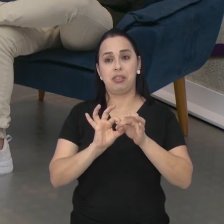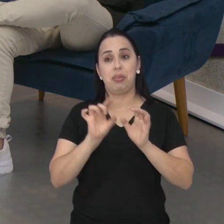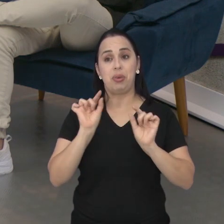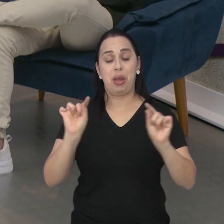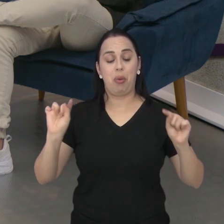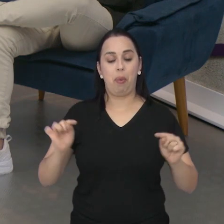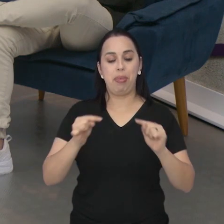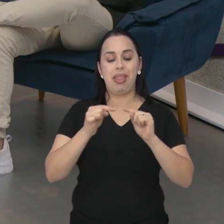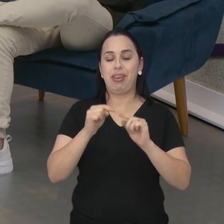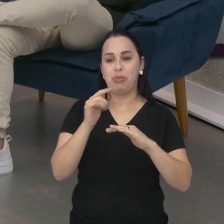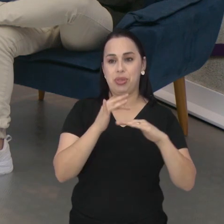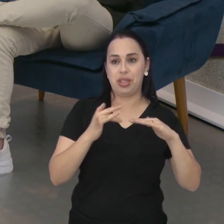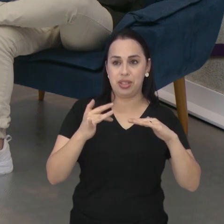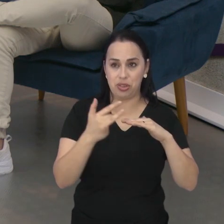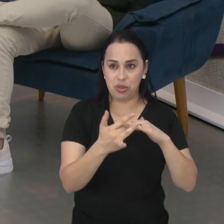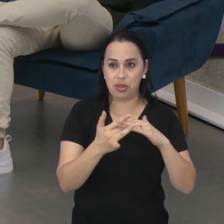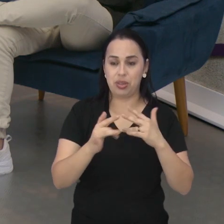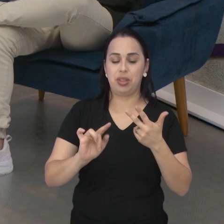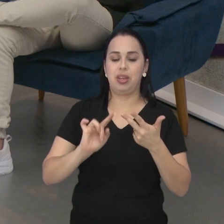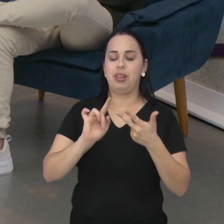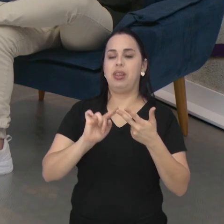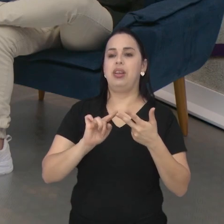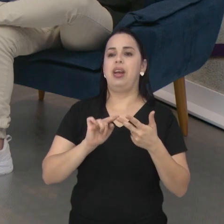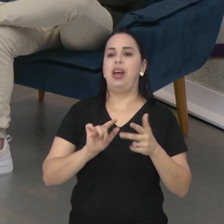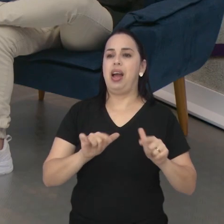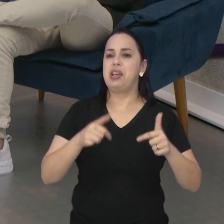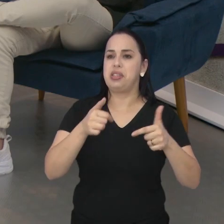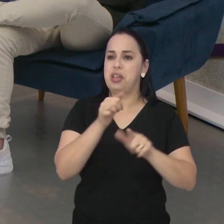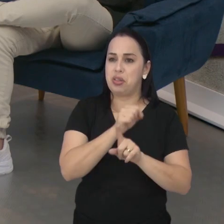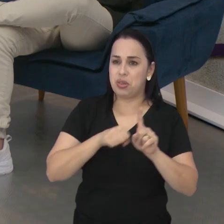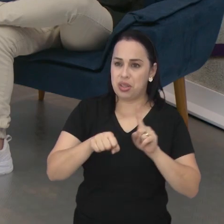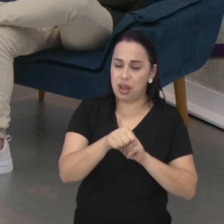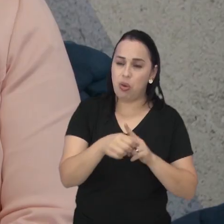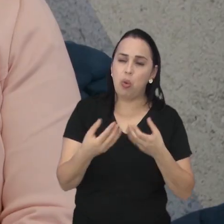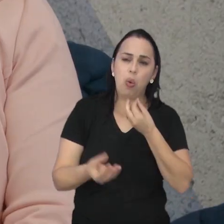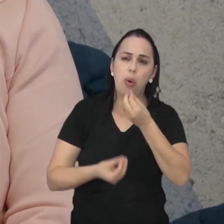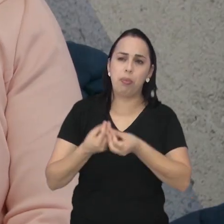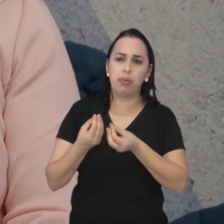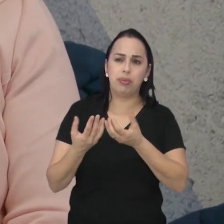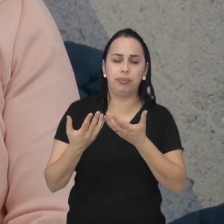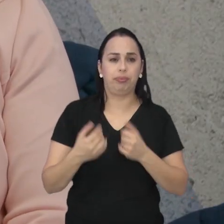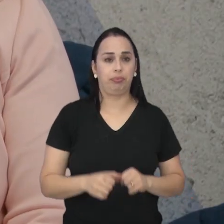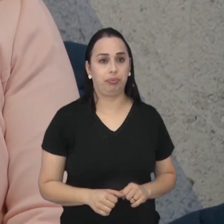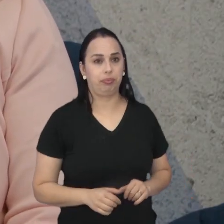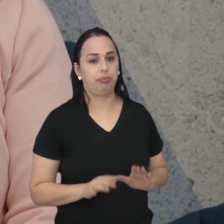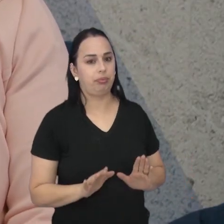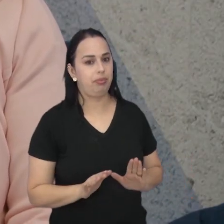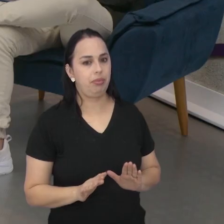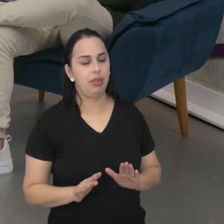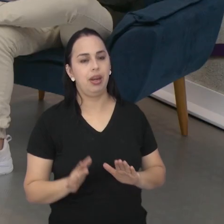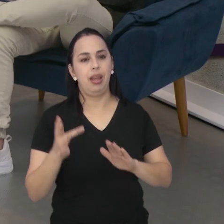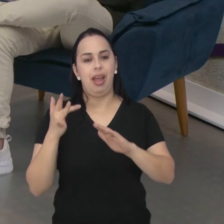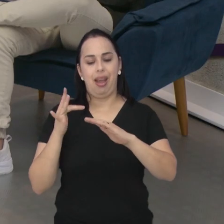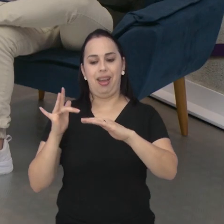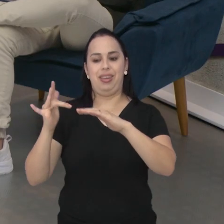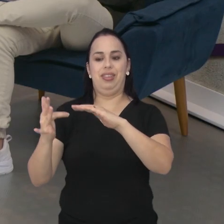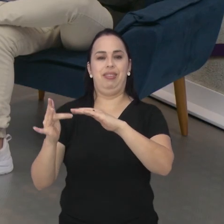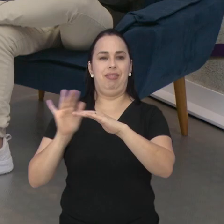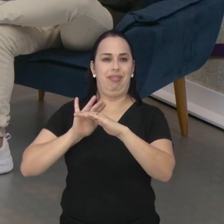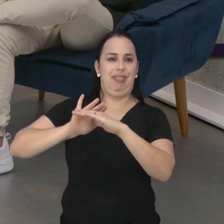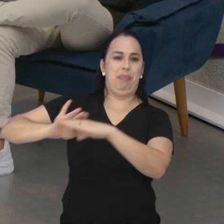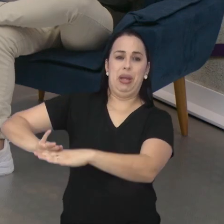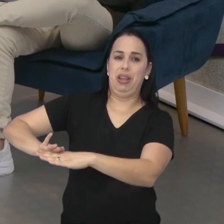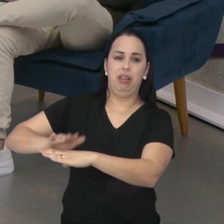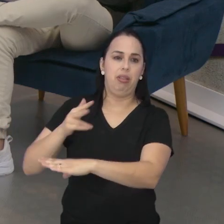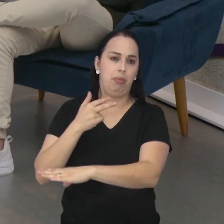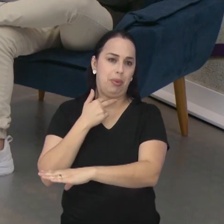redes sociais, à ação social? Como que funciona isso? A rede social não tem como a gente fugir